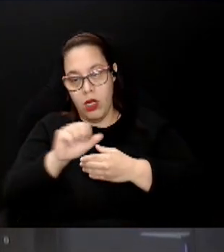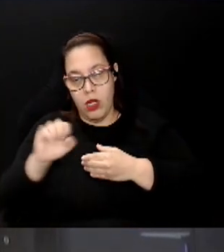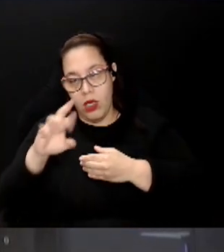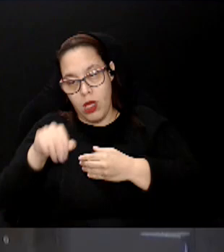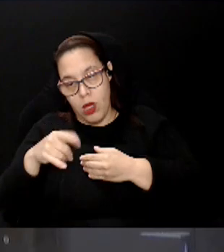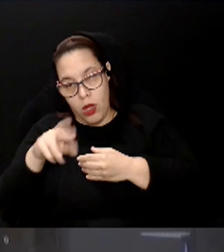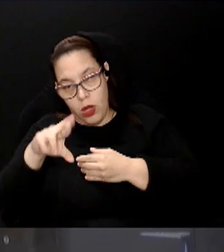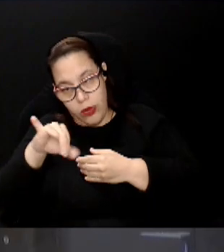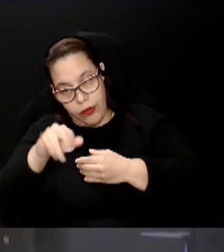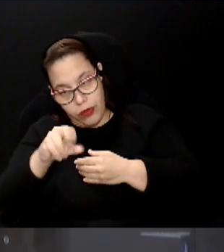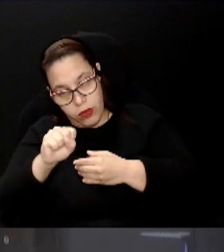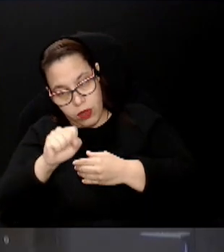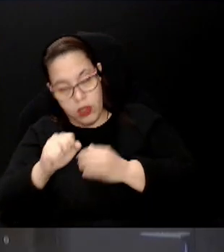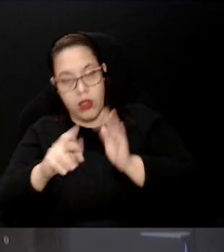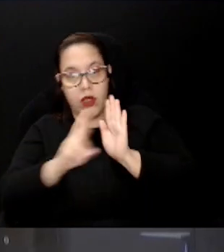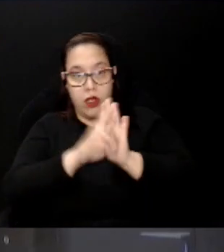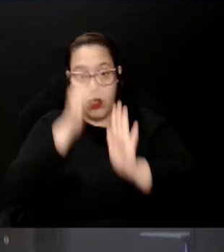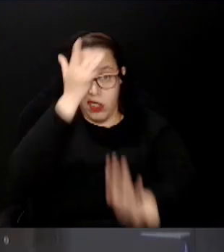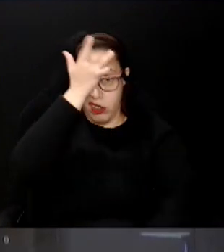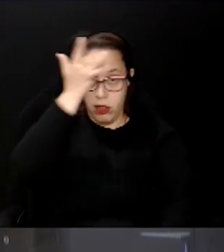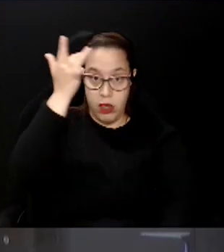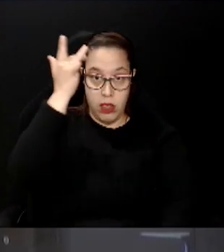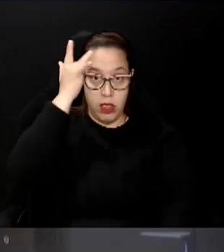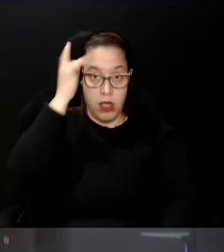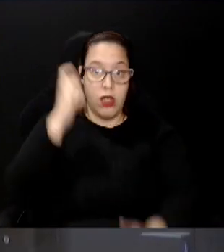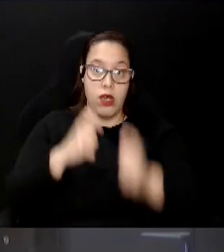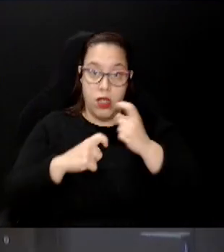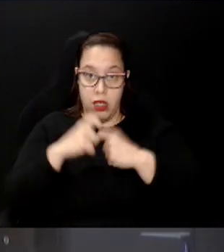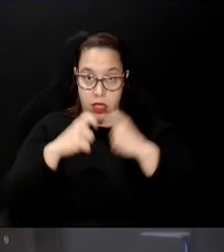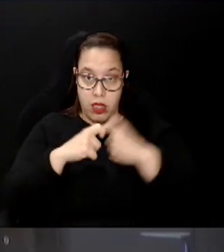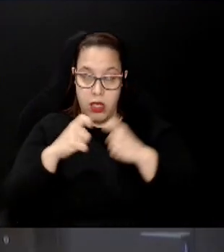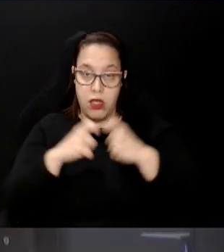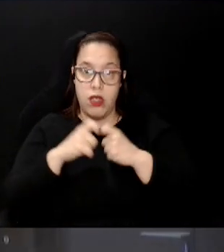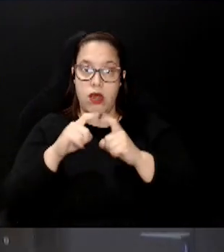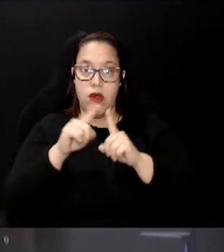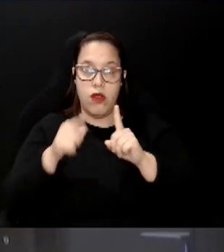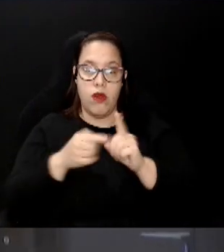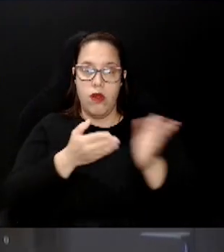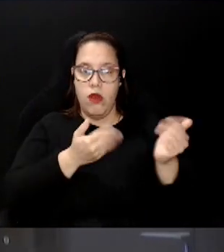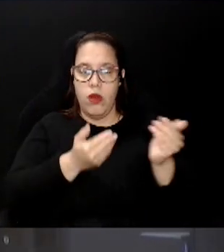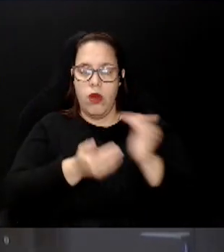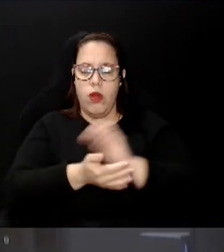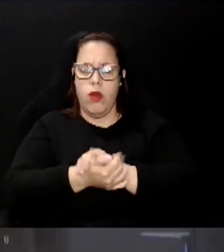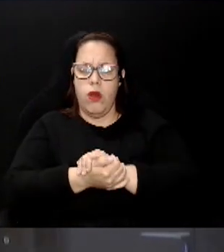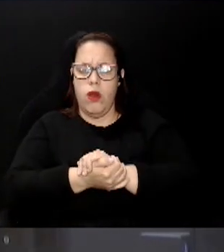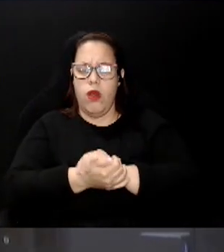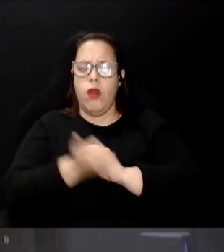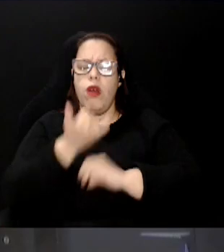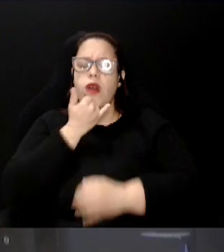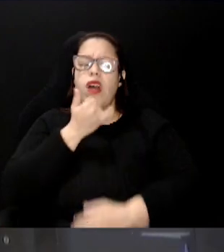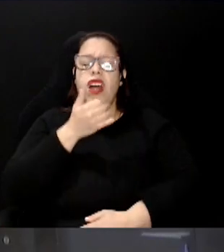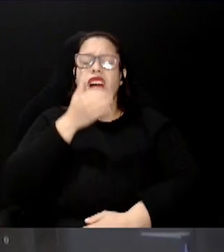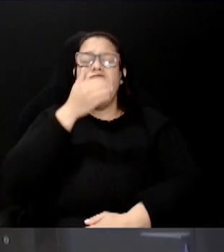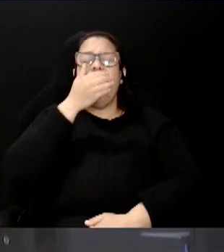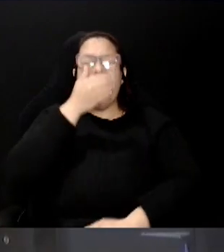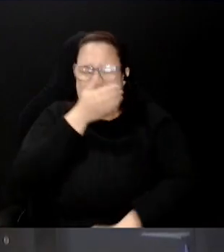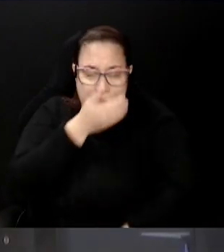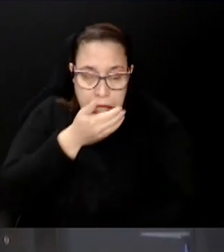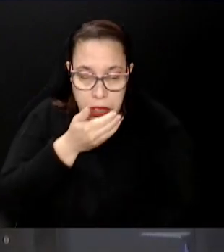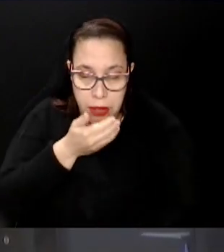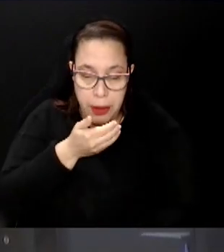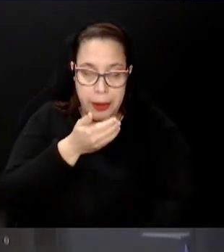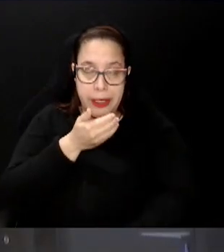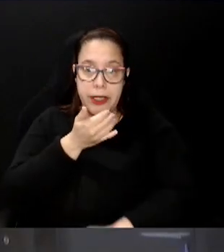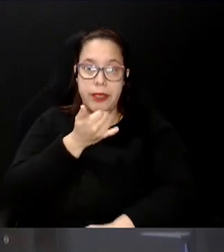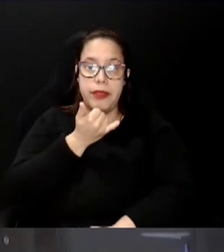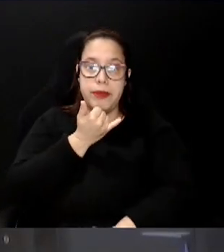saúde mental, sexual e reprodutiva dos jovens, a gente percebe o quanto eles